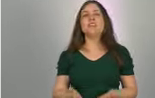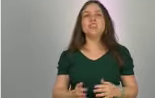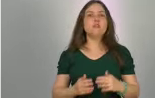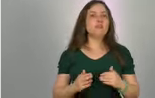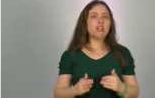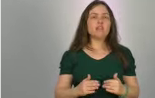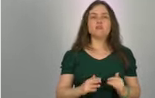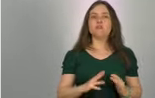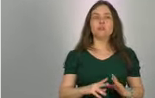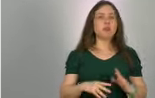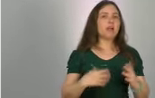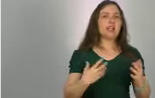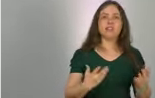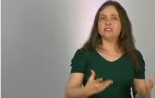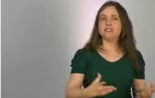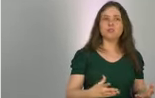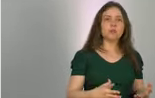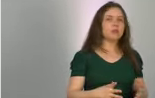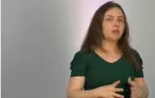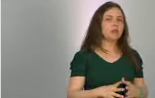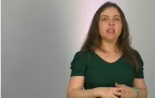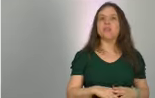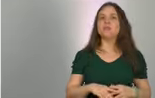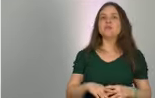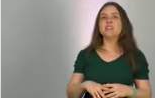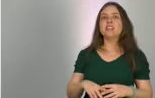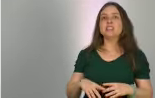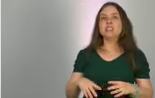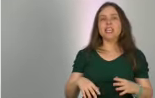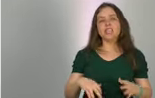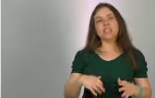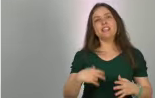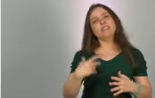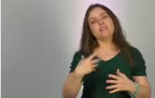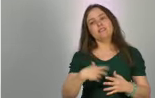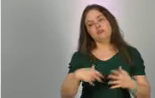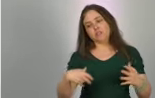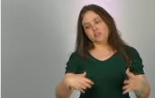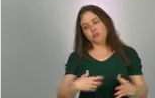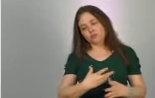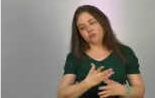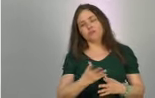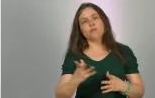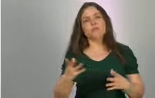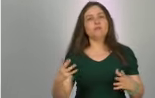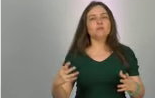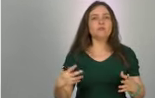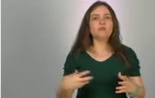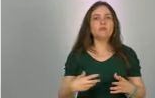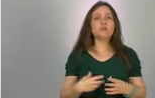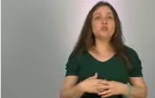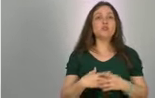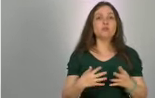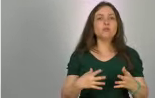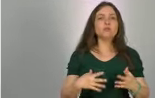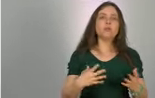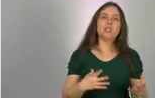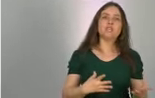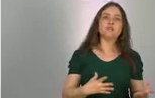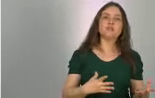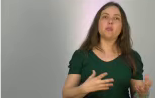digitalizados e encontrar inclusive propaganda sobre suplementos E aí ele fez todo